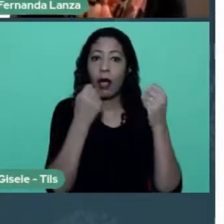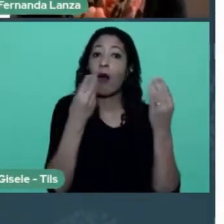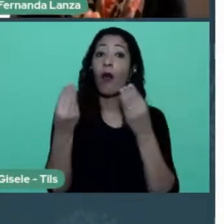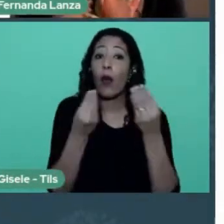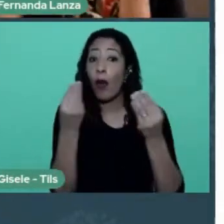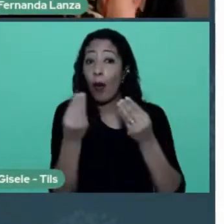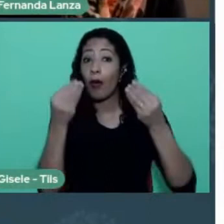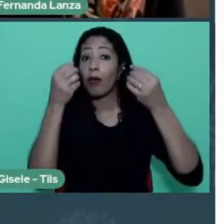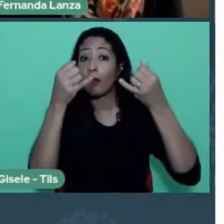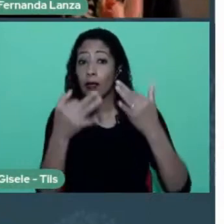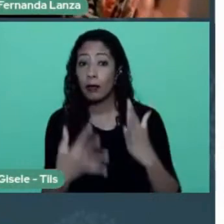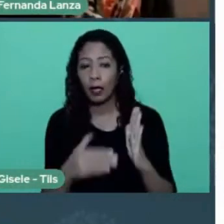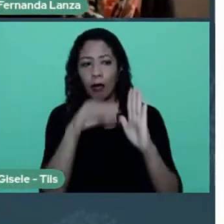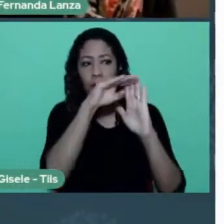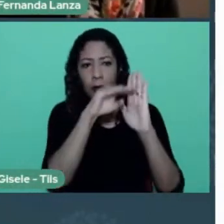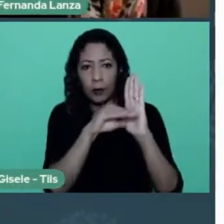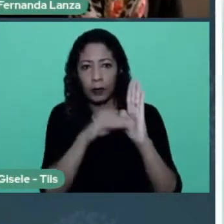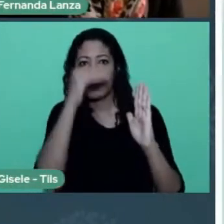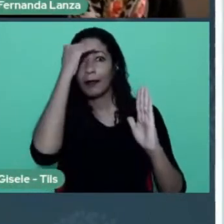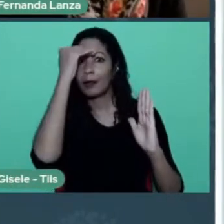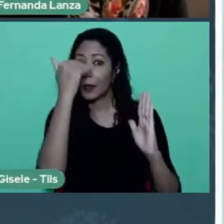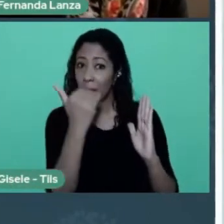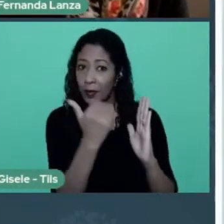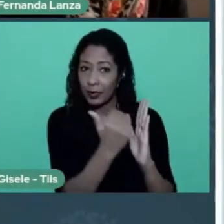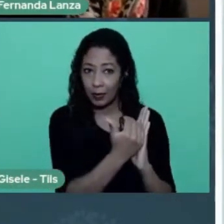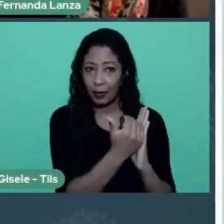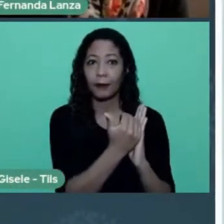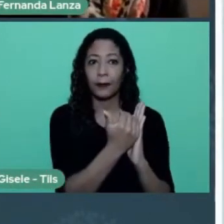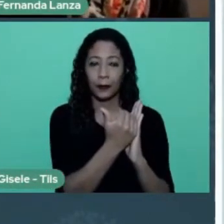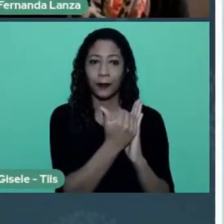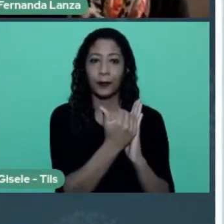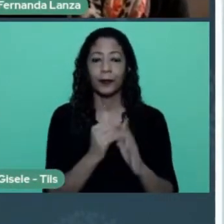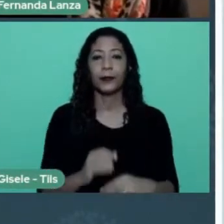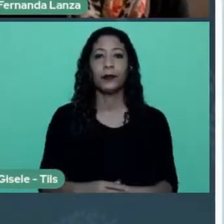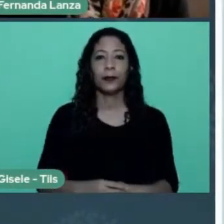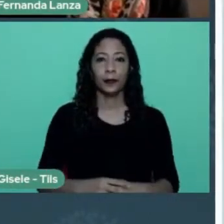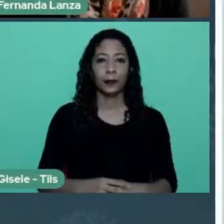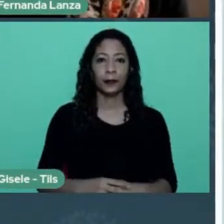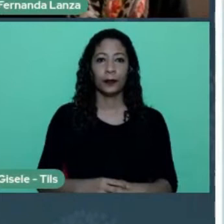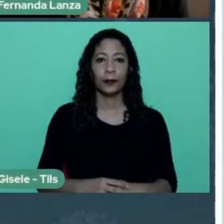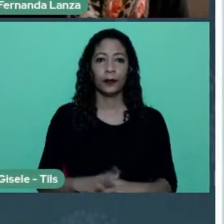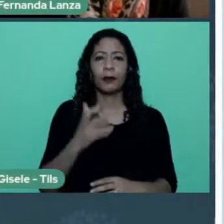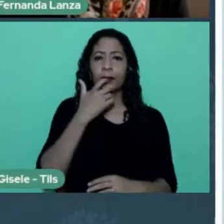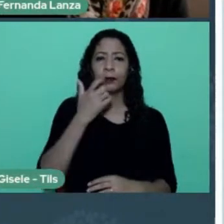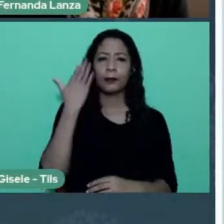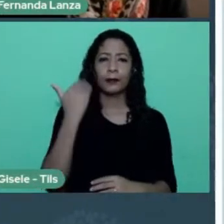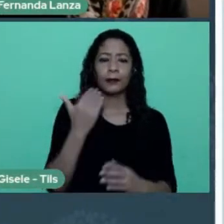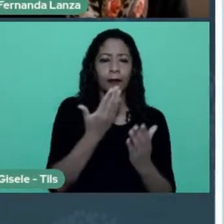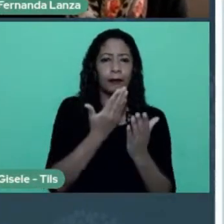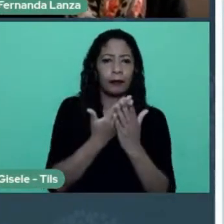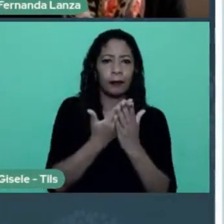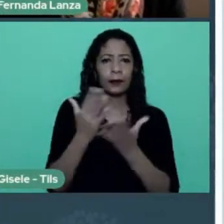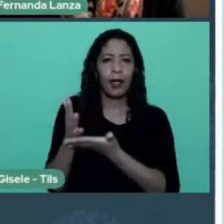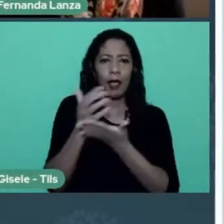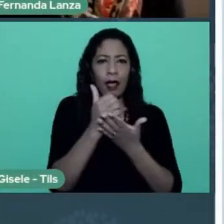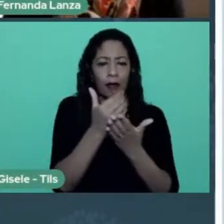aqui especificamente falando de exercício e não de atividade física. Mais recentemente, uma outra revisão